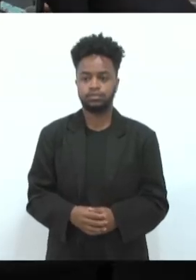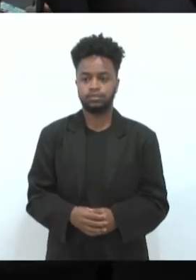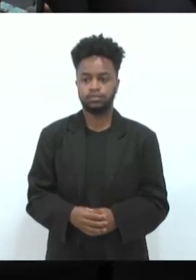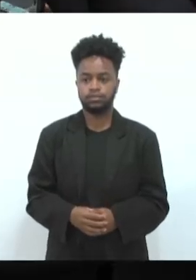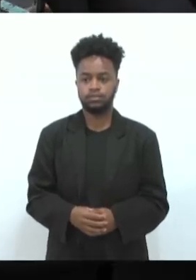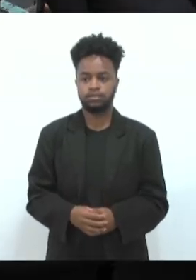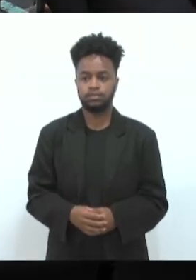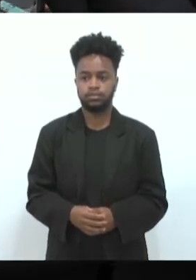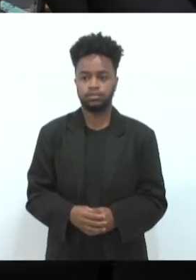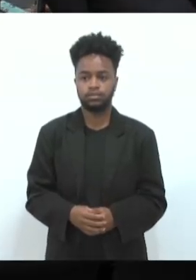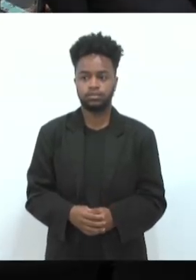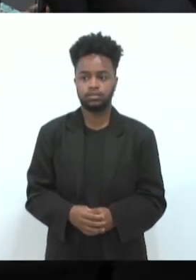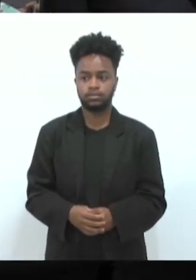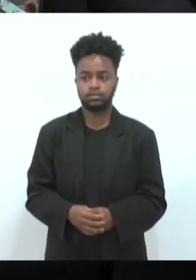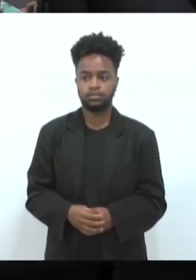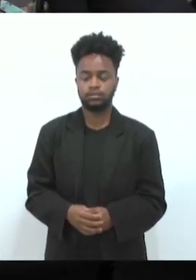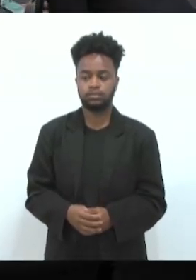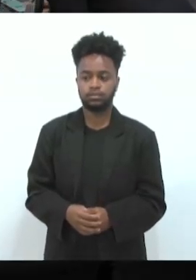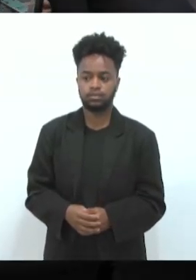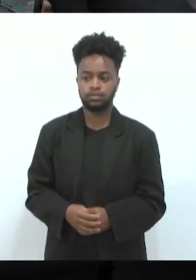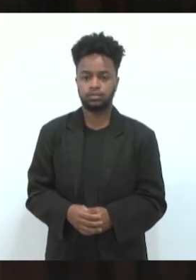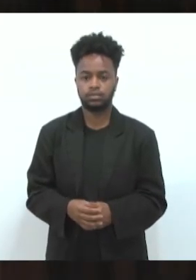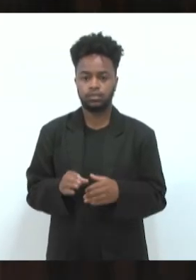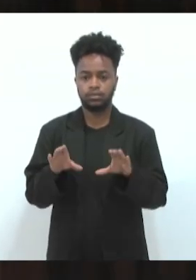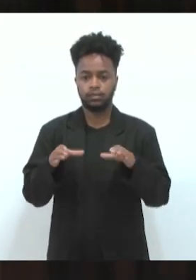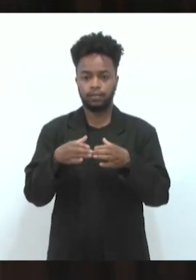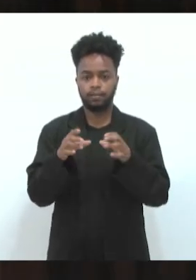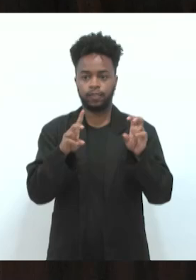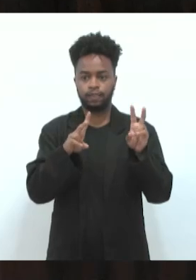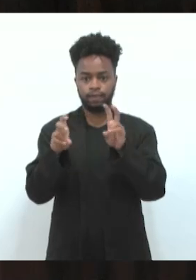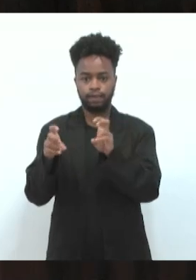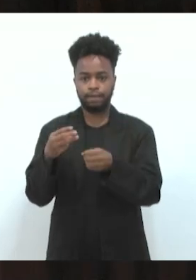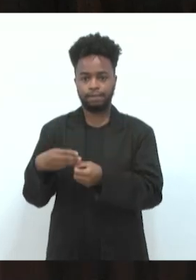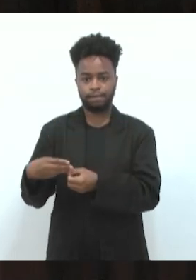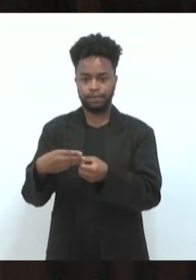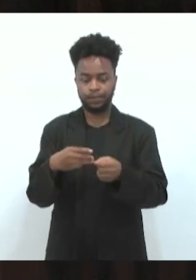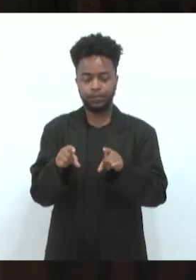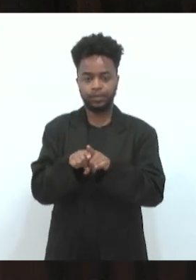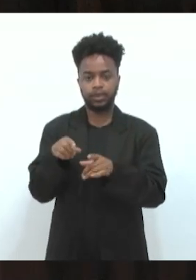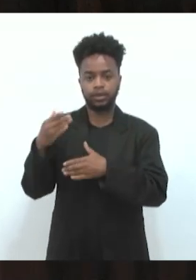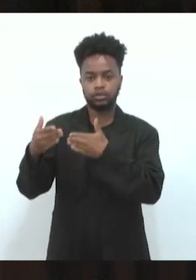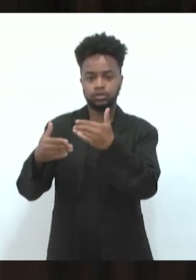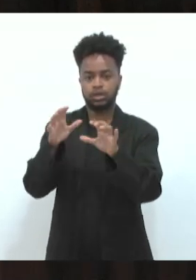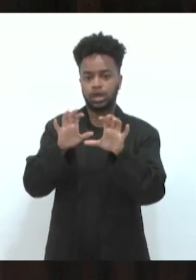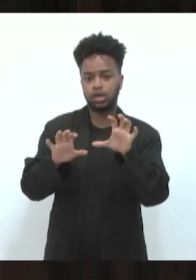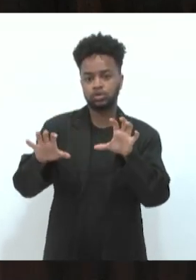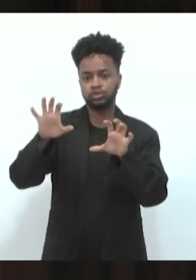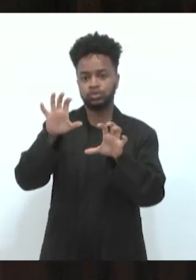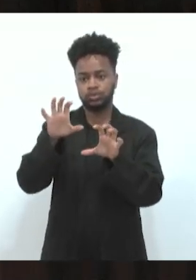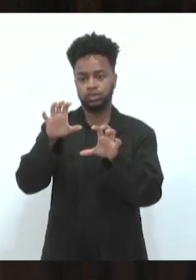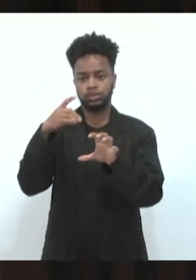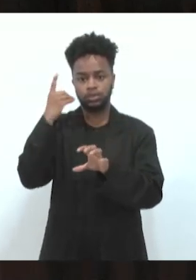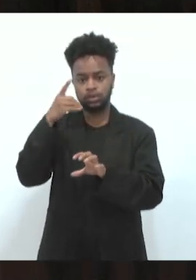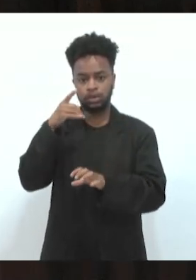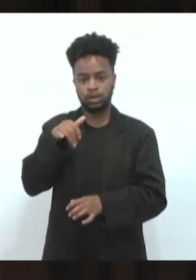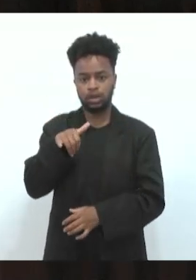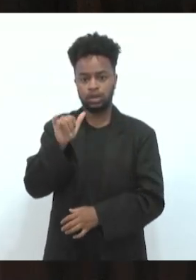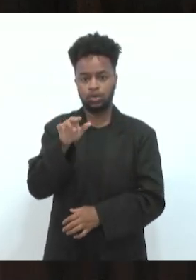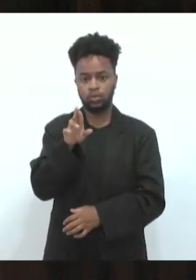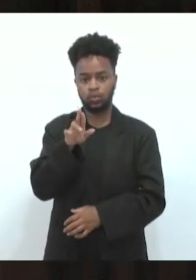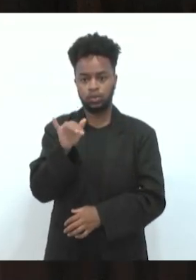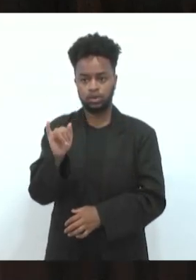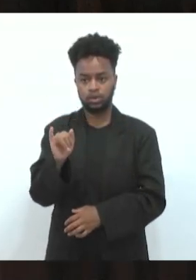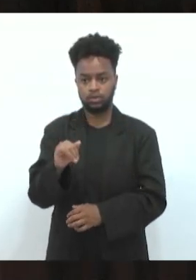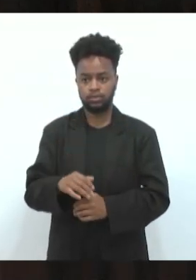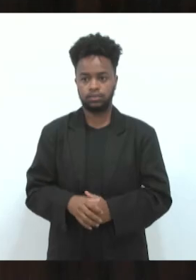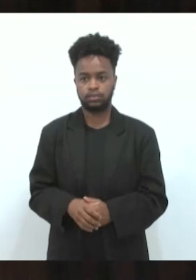Pela Comissão de Assuntos Municipais. Pela Comissão de Assuntos Municipais e Desenvolvimento Regional, deputado Yuri Moura.